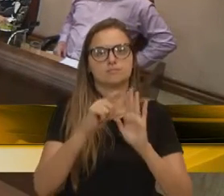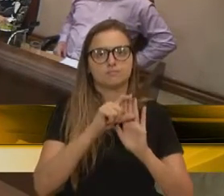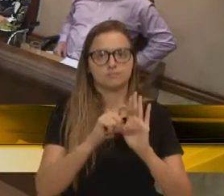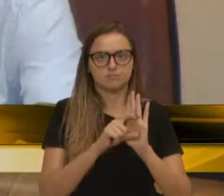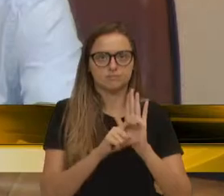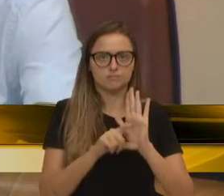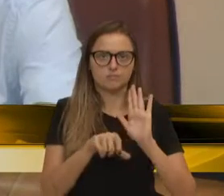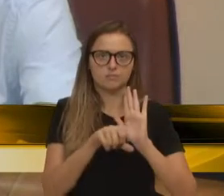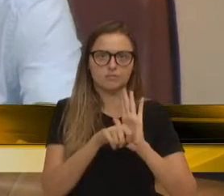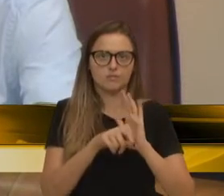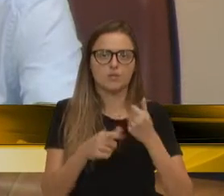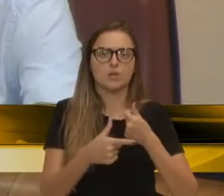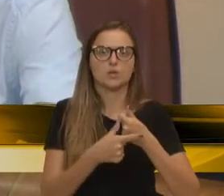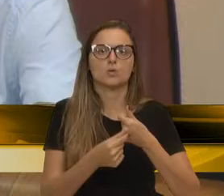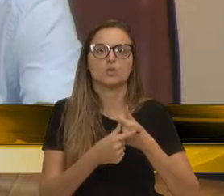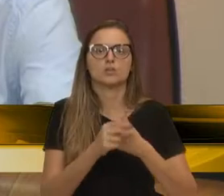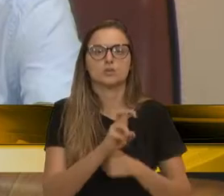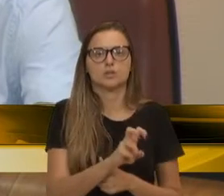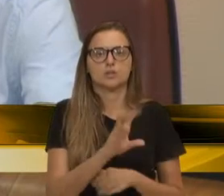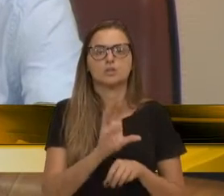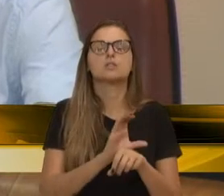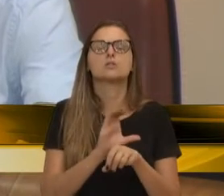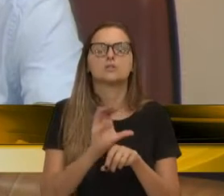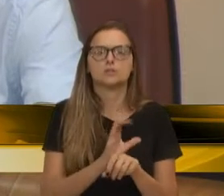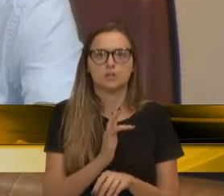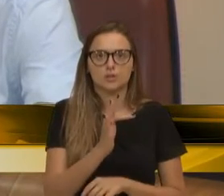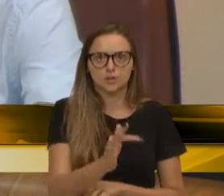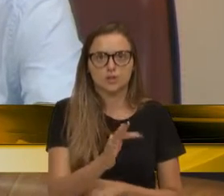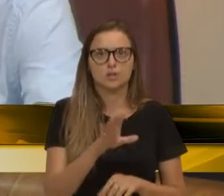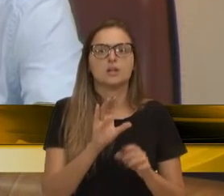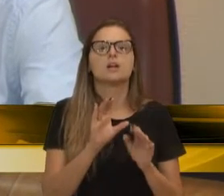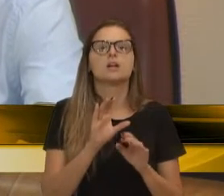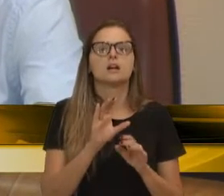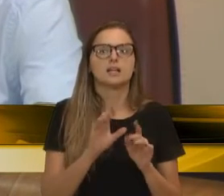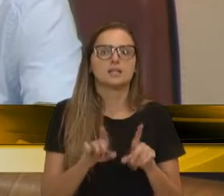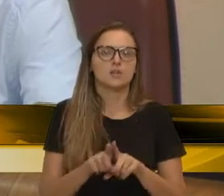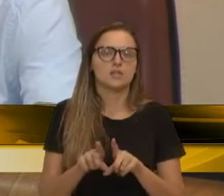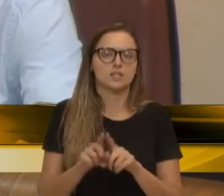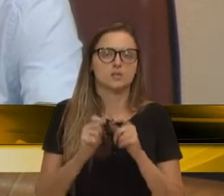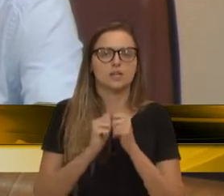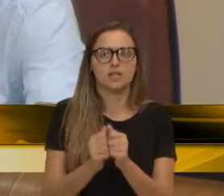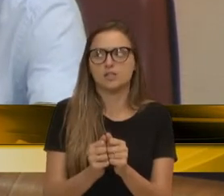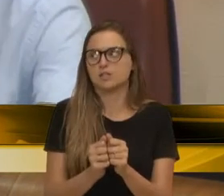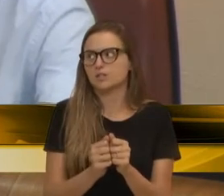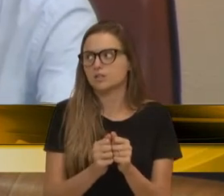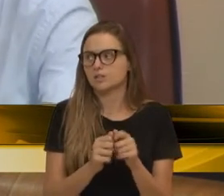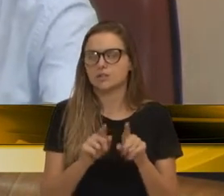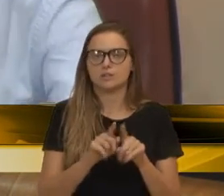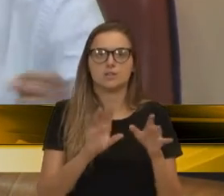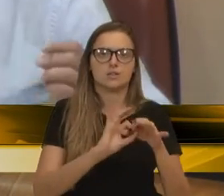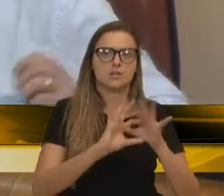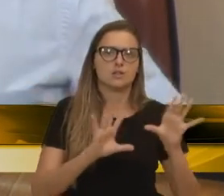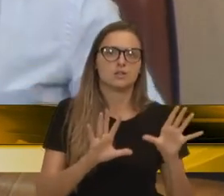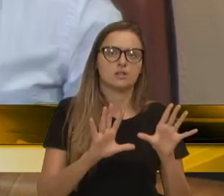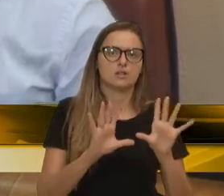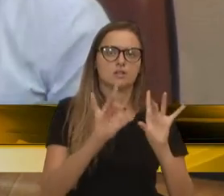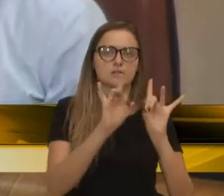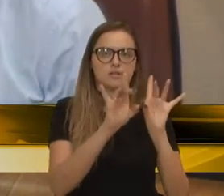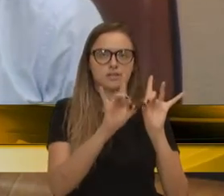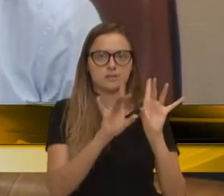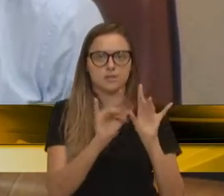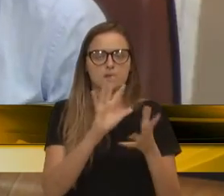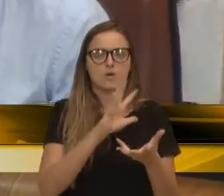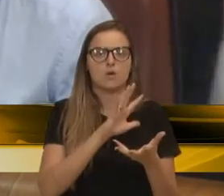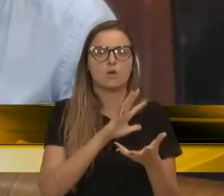do artigo 5º da constituição federal que diz o artigo 5º inciso 9º é livre a expressão da atividade intelectual artística científica